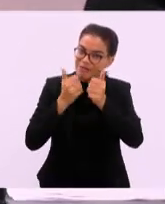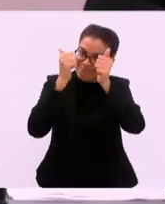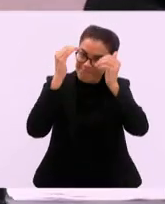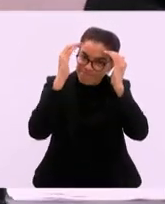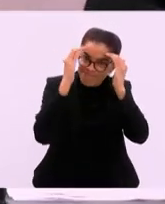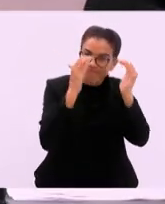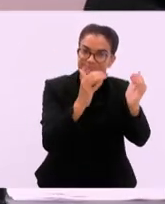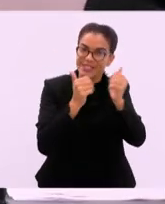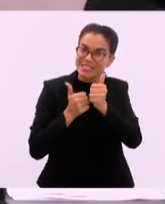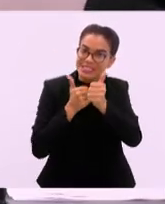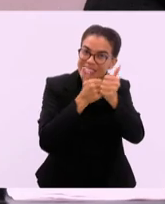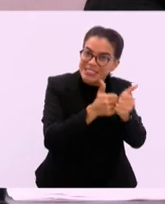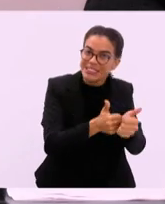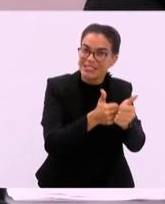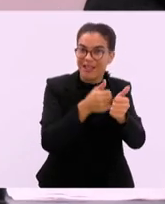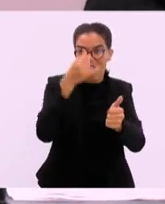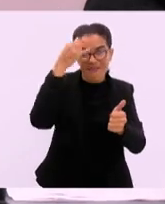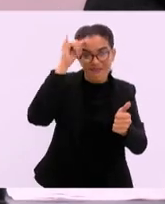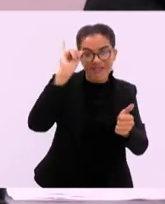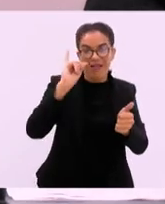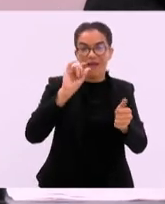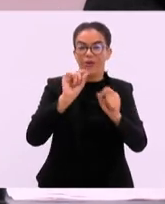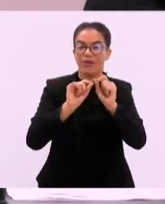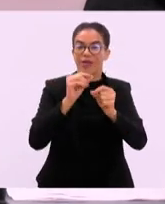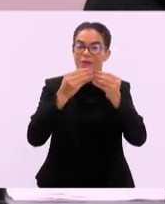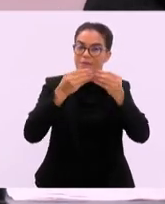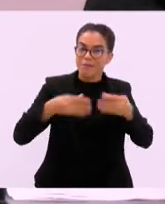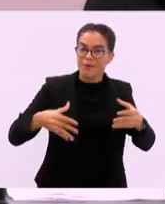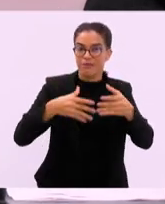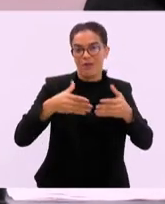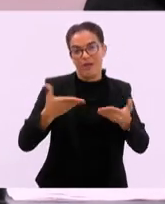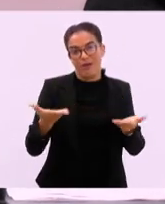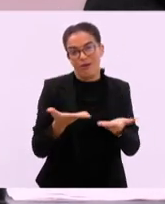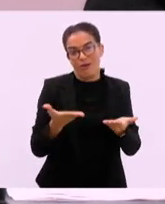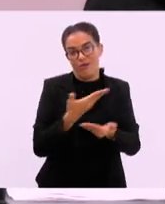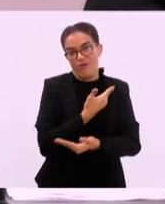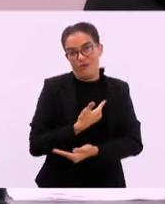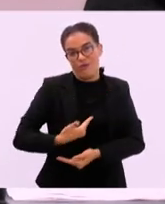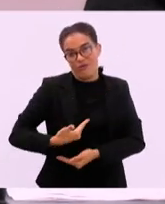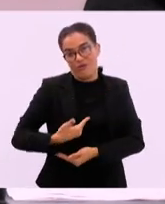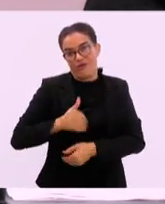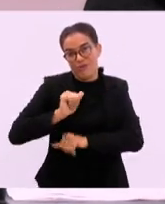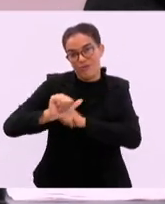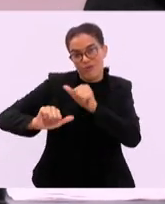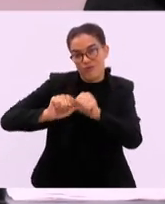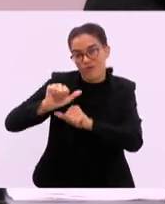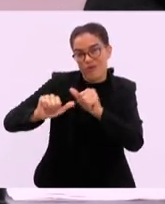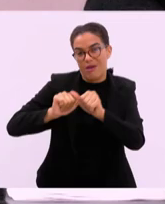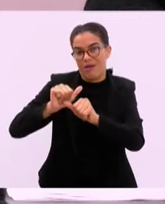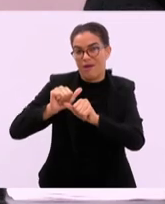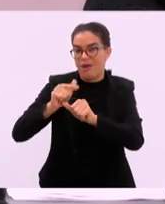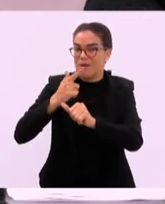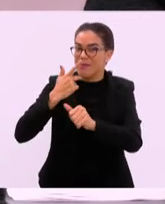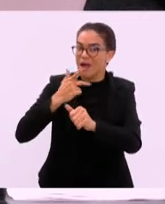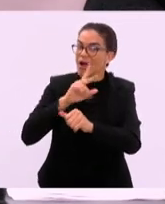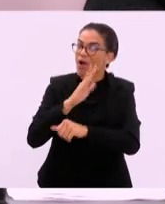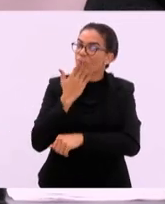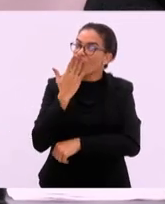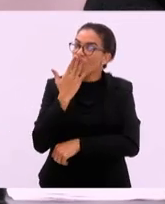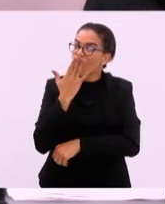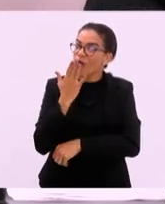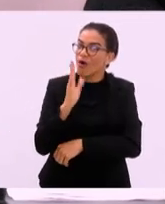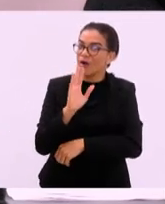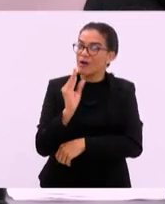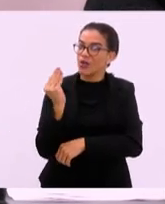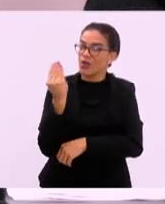fazendo antes, né? Para evitar que isso não prejudique o atual governo, que é alterar os ônibus para outro padrão, botar outro nome